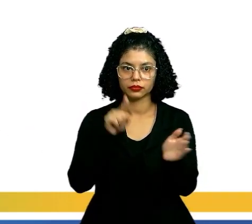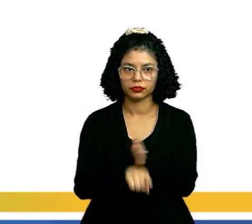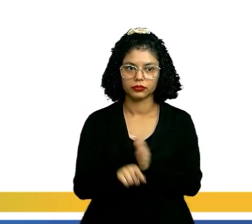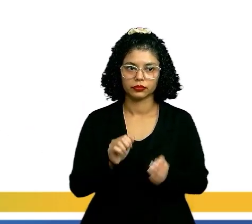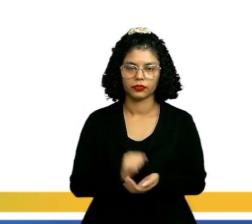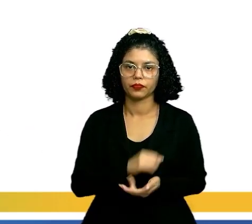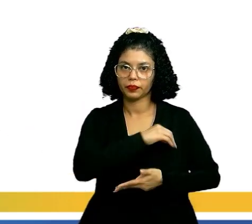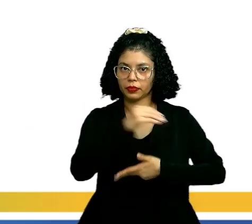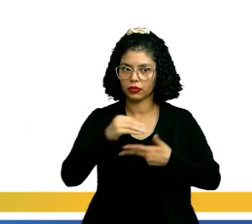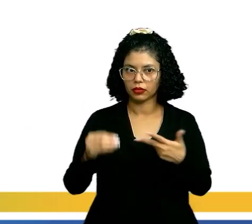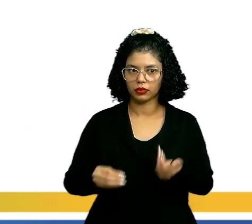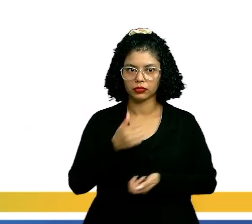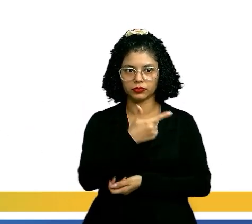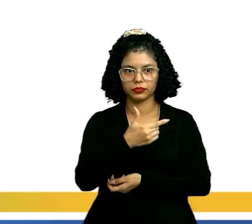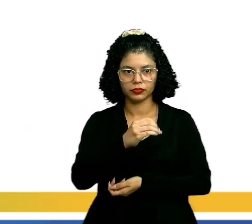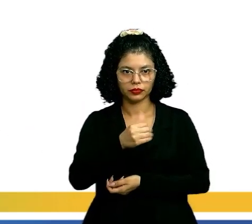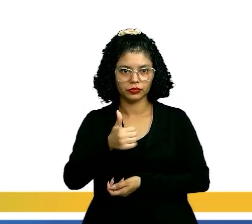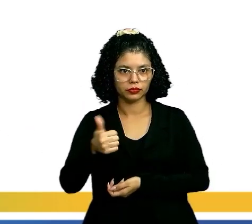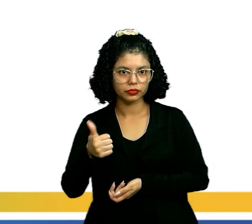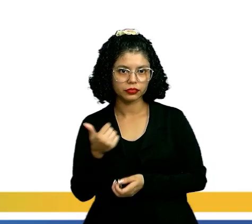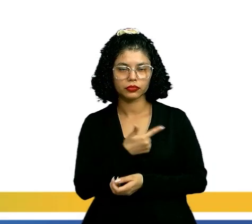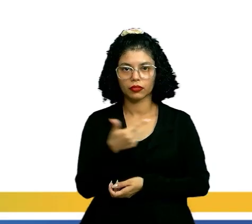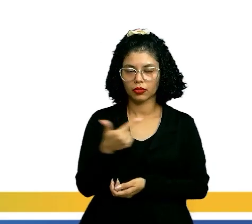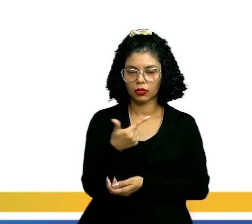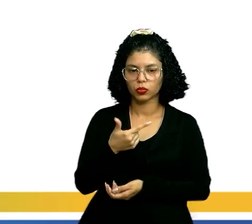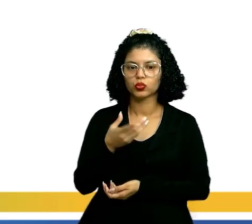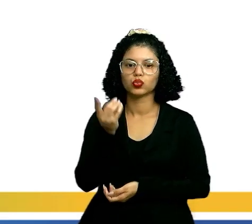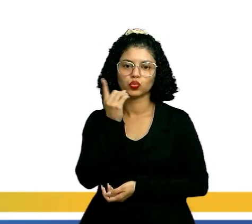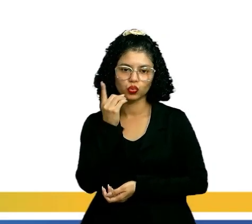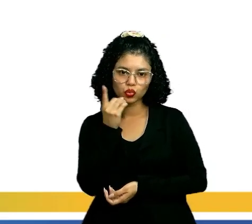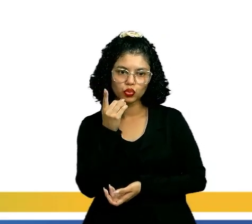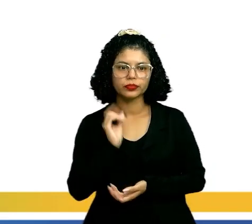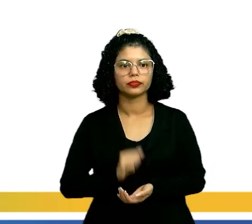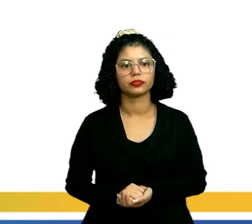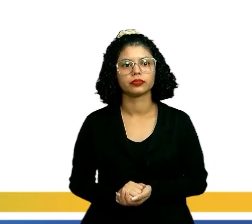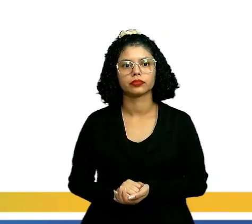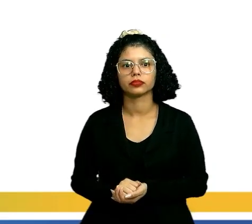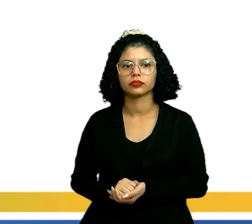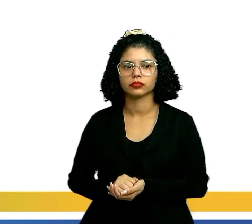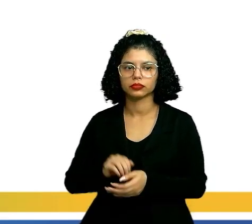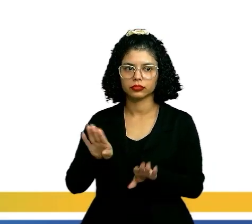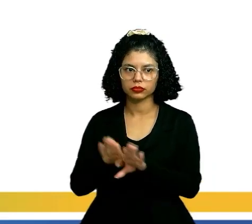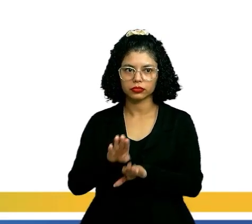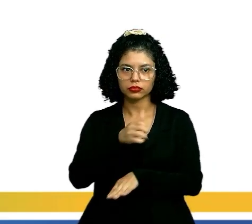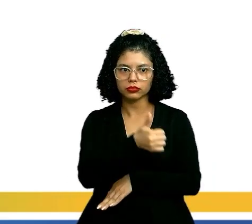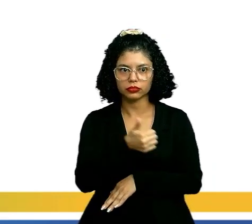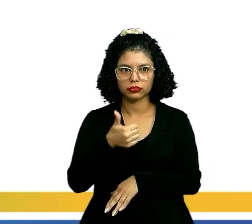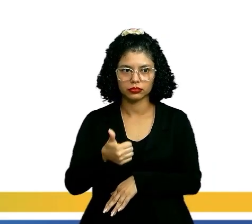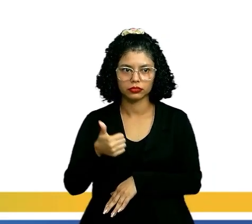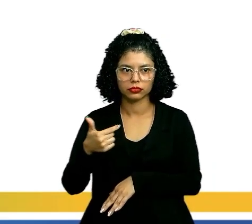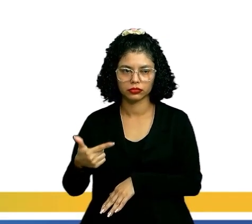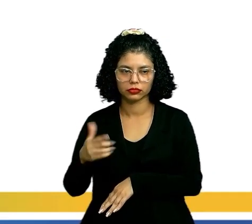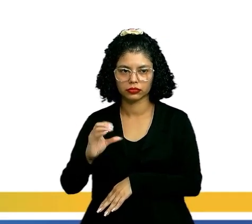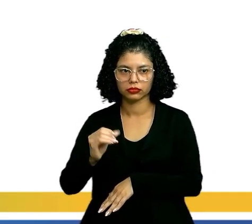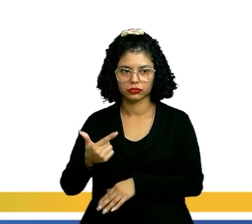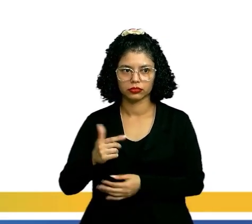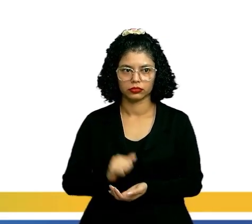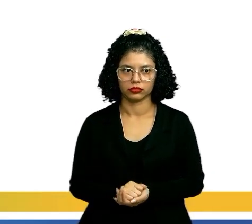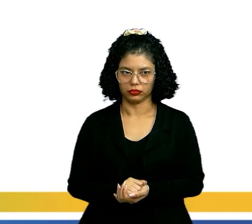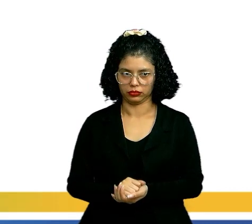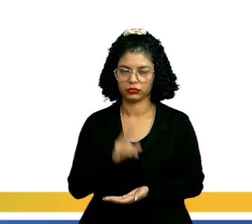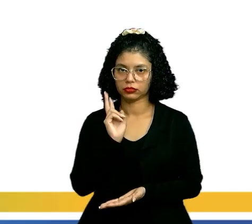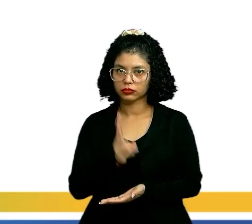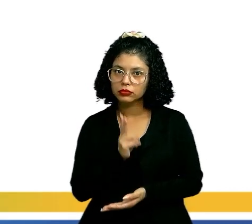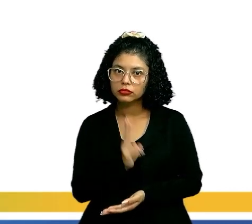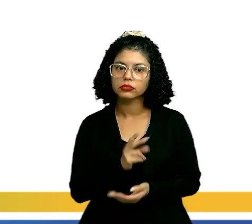questão do Enem 2011, segunda aplicação, prova cinza, questão 102. Dica do professor,